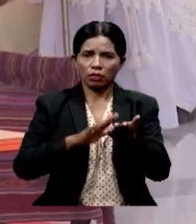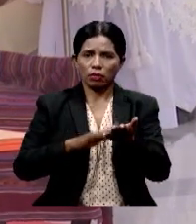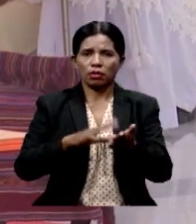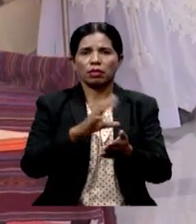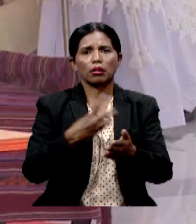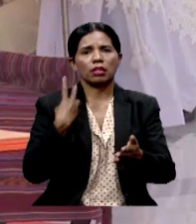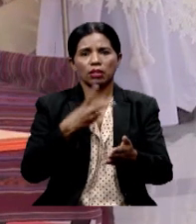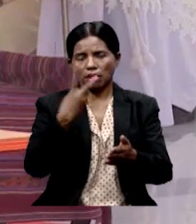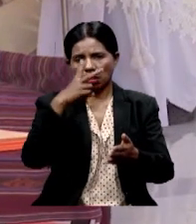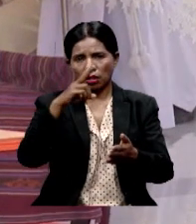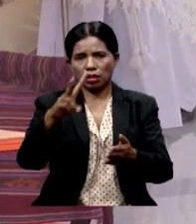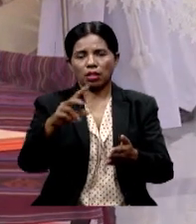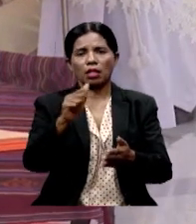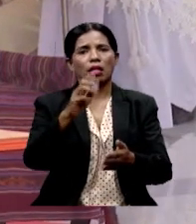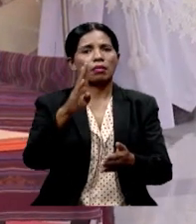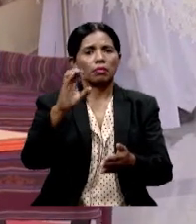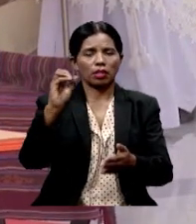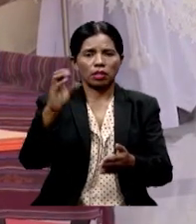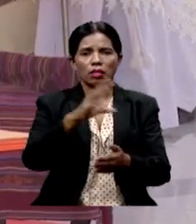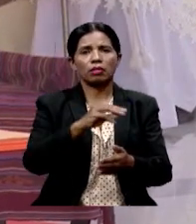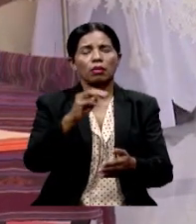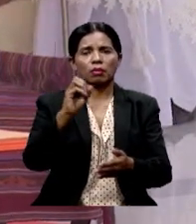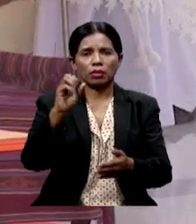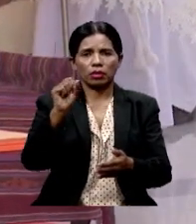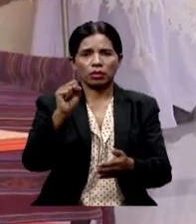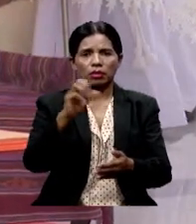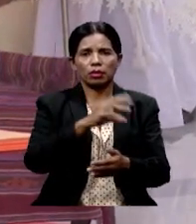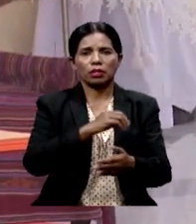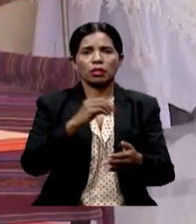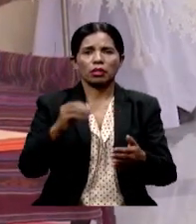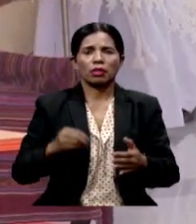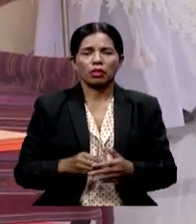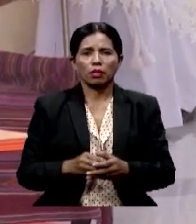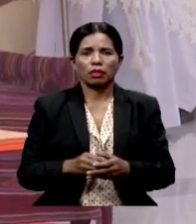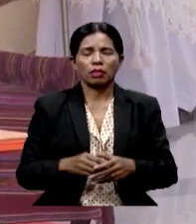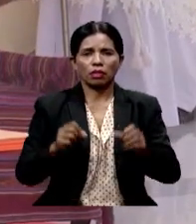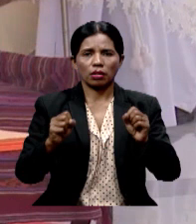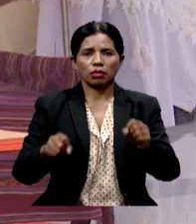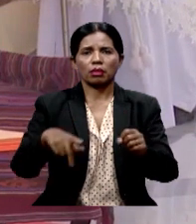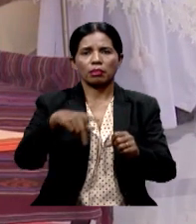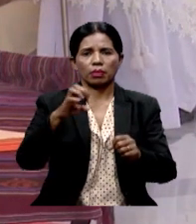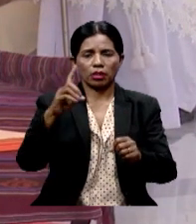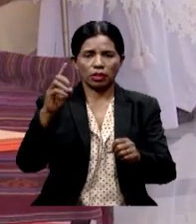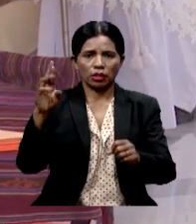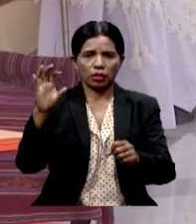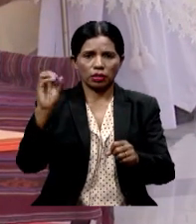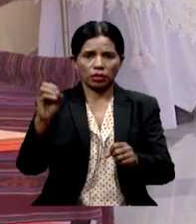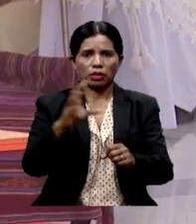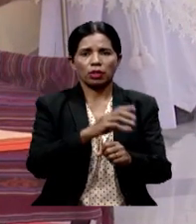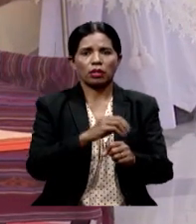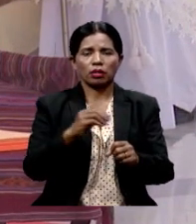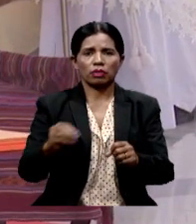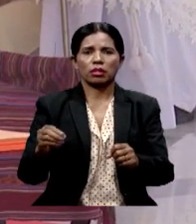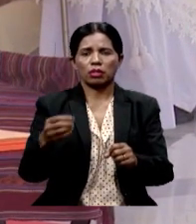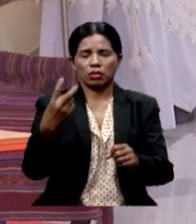ia Abraão ne vocação Moisés, Maria José, ne mos Pedro no apóstolo sirania